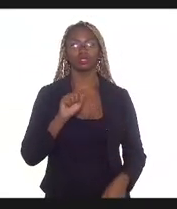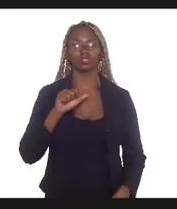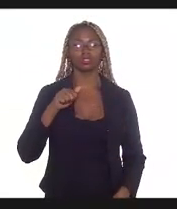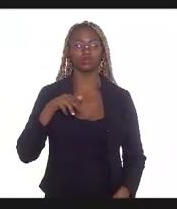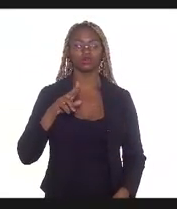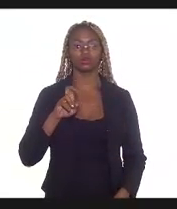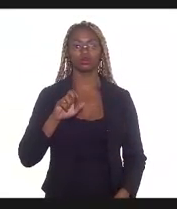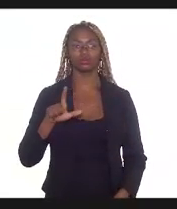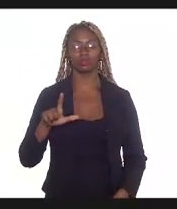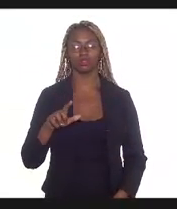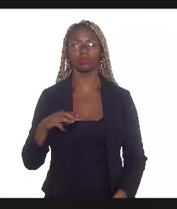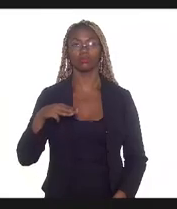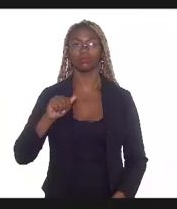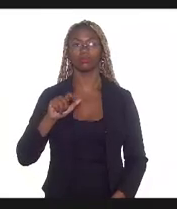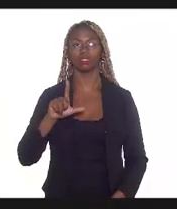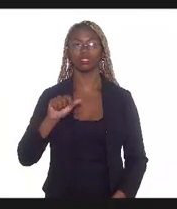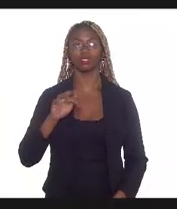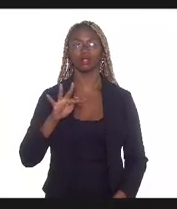Malafaia.